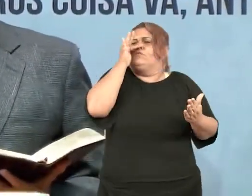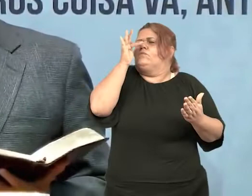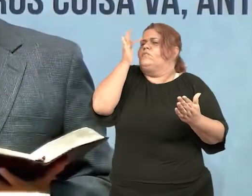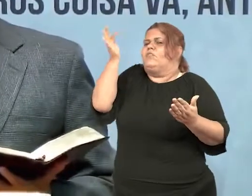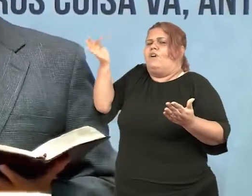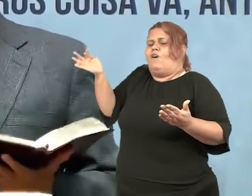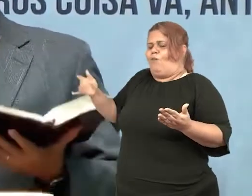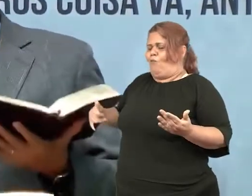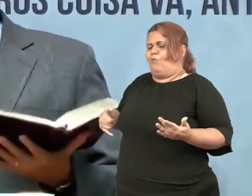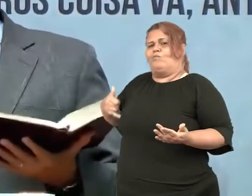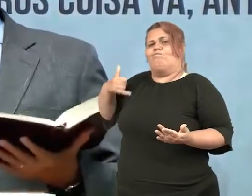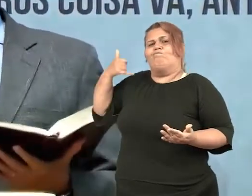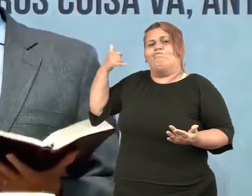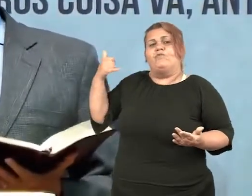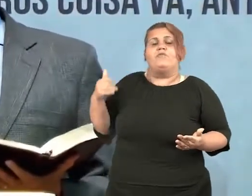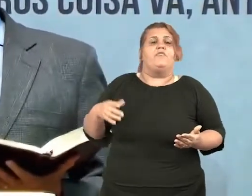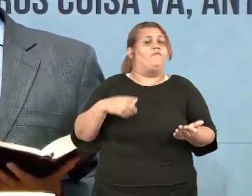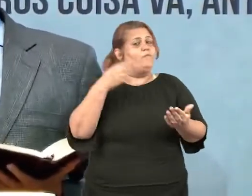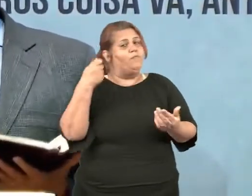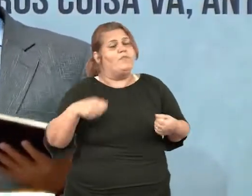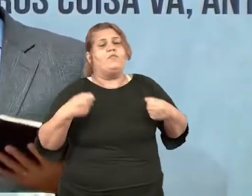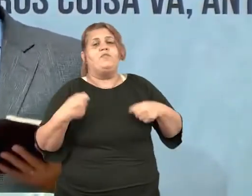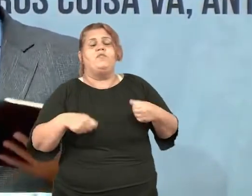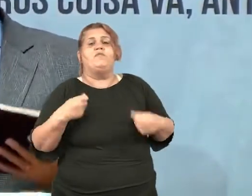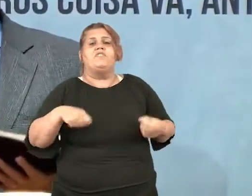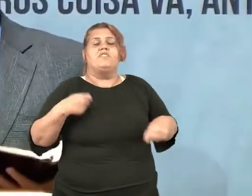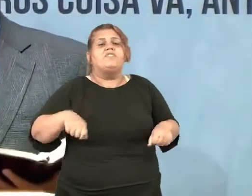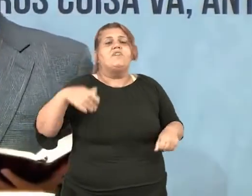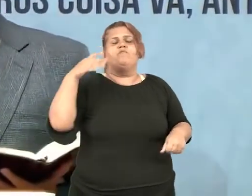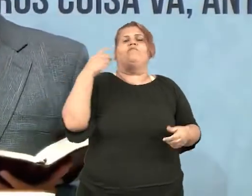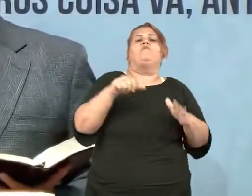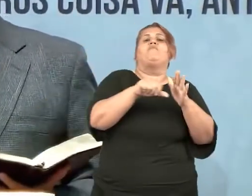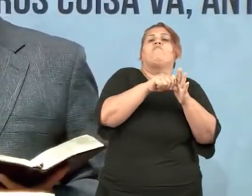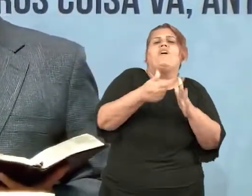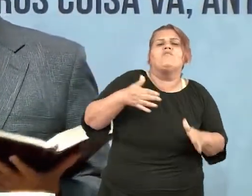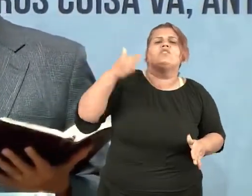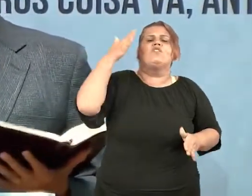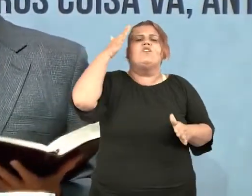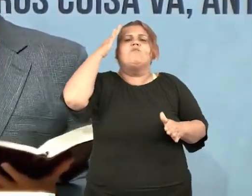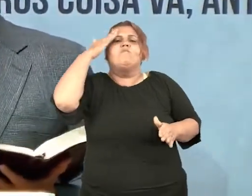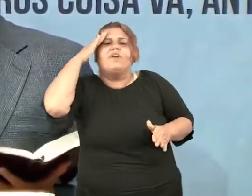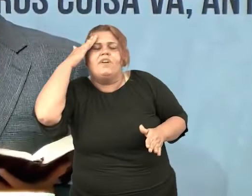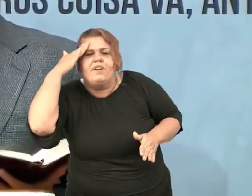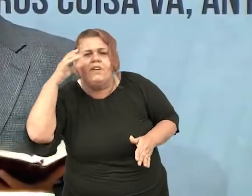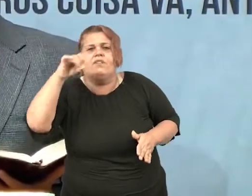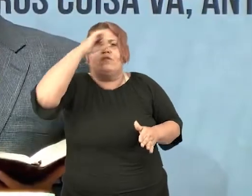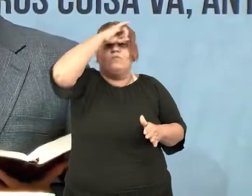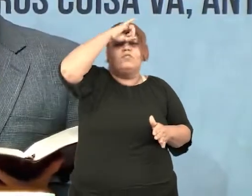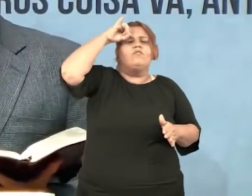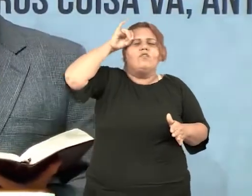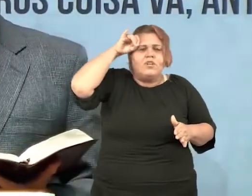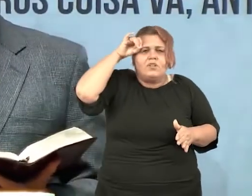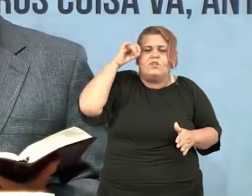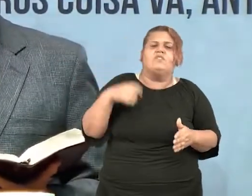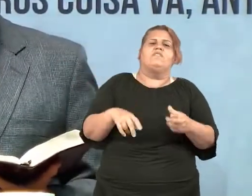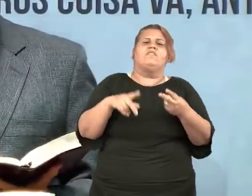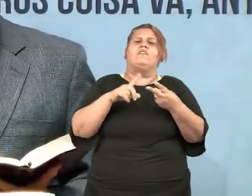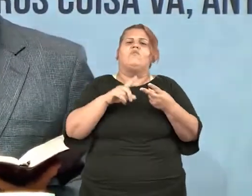presunção? Primeiro, saber da nossa ignorância. Segundo, saber da nossa fragilidade. Terceiro, saber da